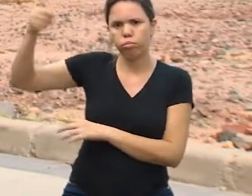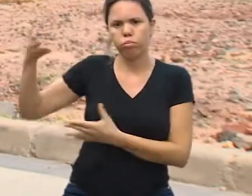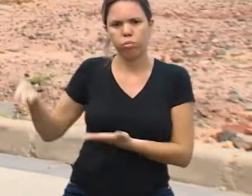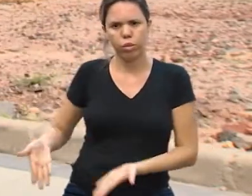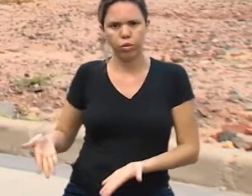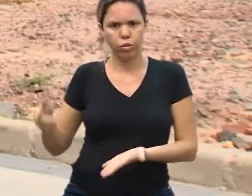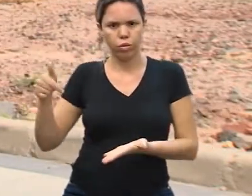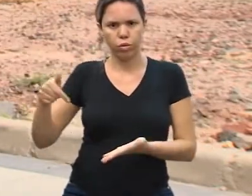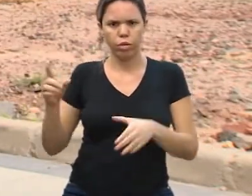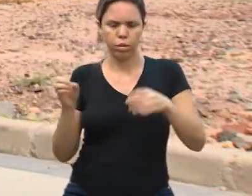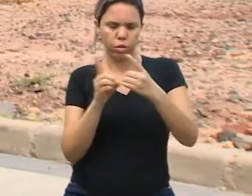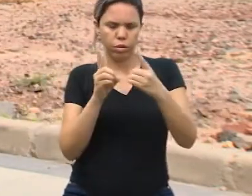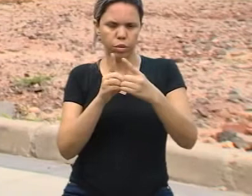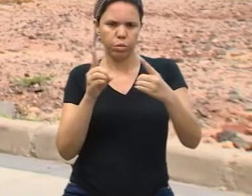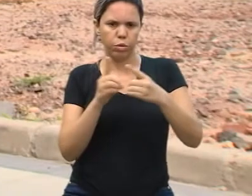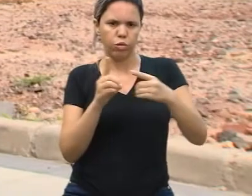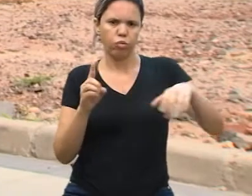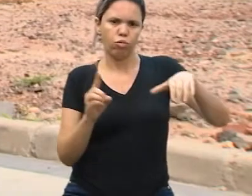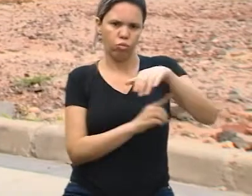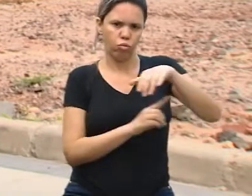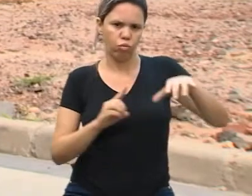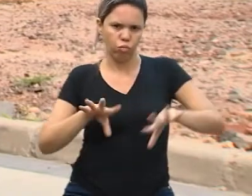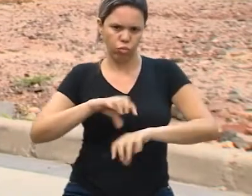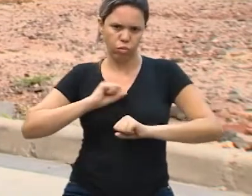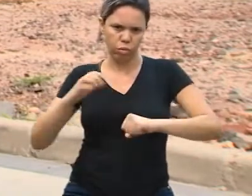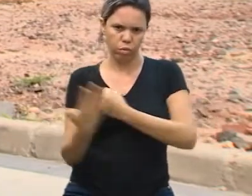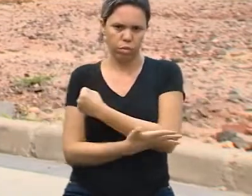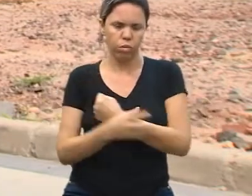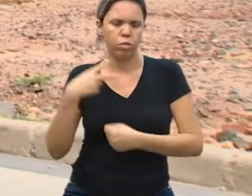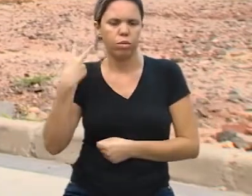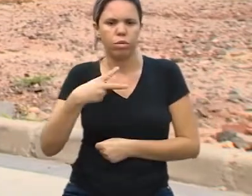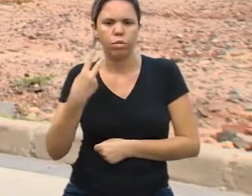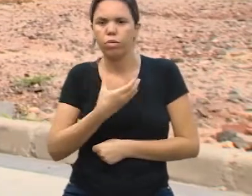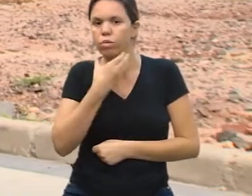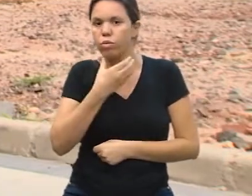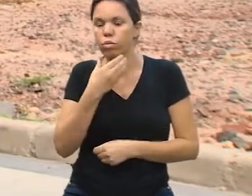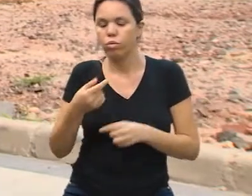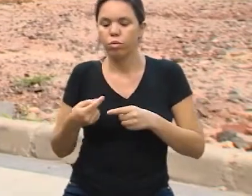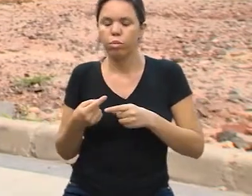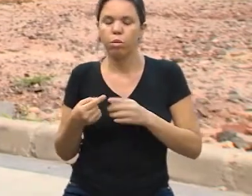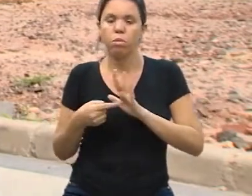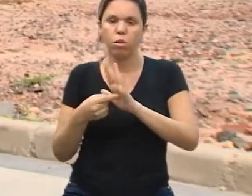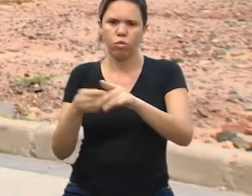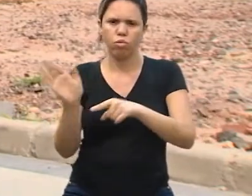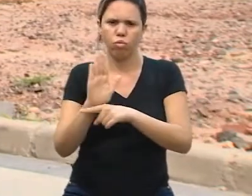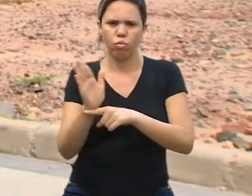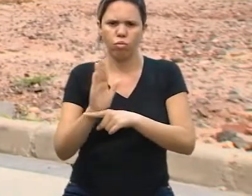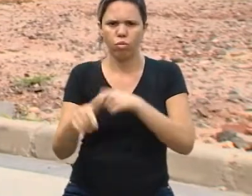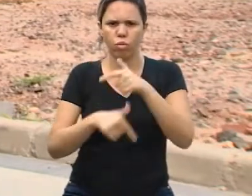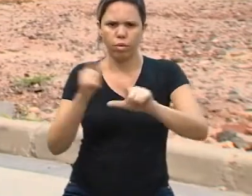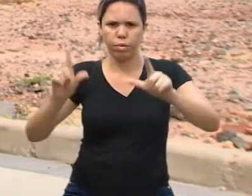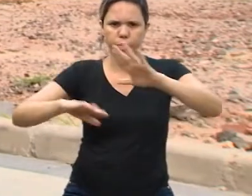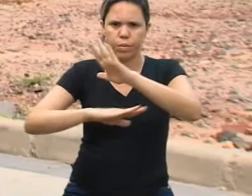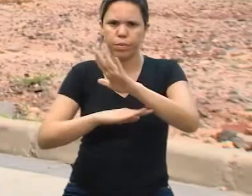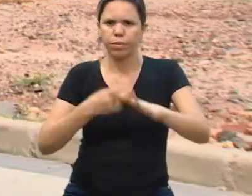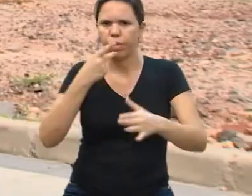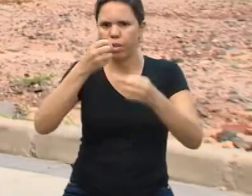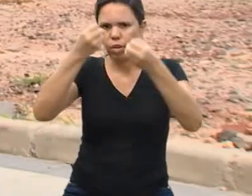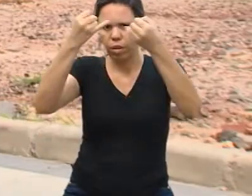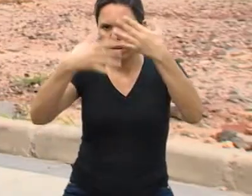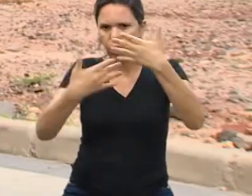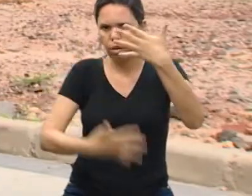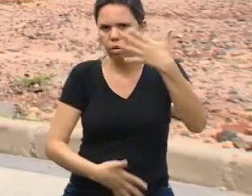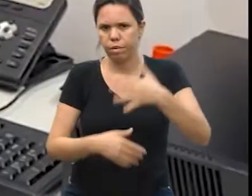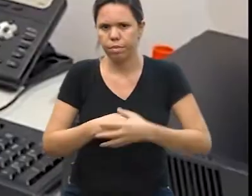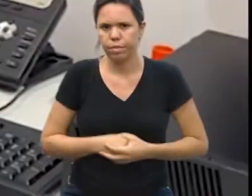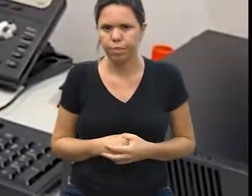para atender pacientes com Covid-19. O parlamentar mandou um vídeo para a nossa produção falando mais a